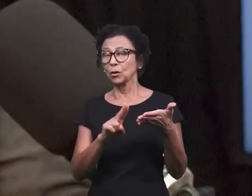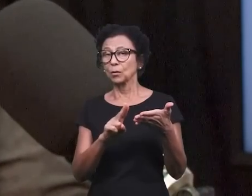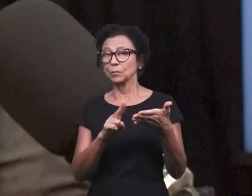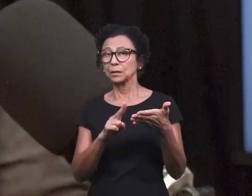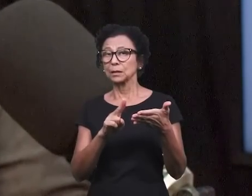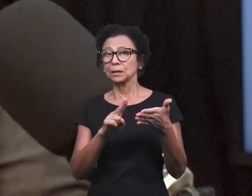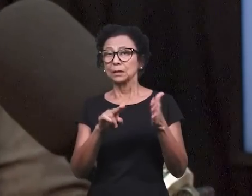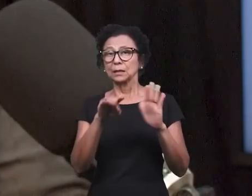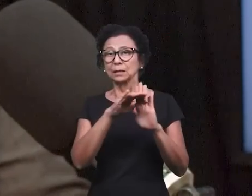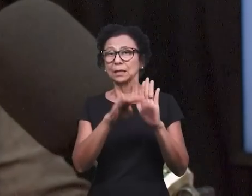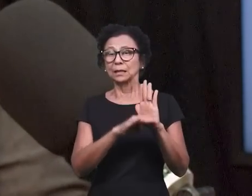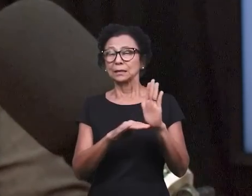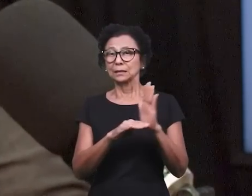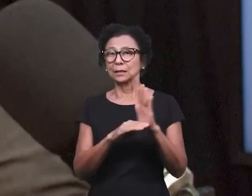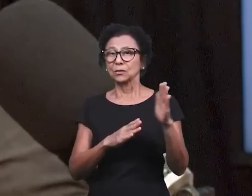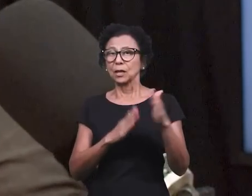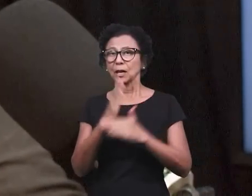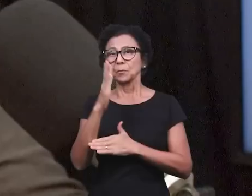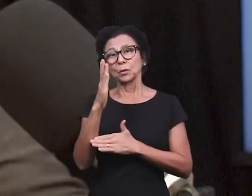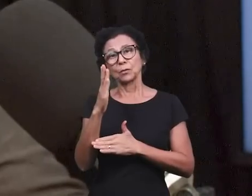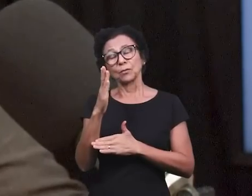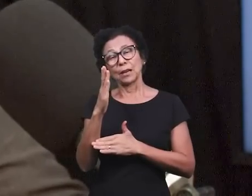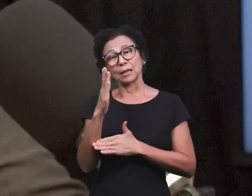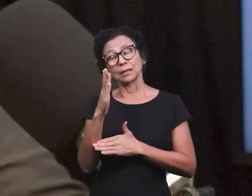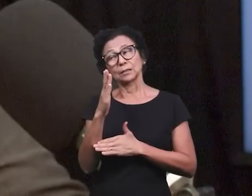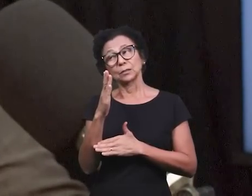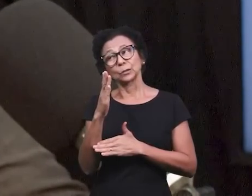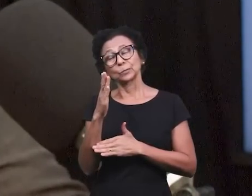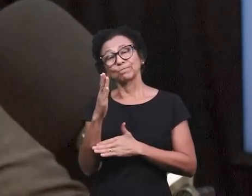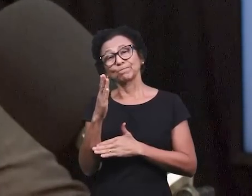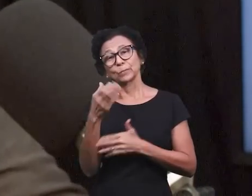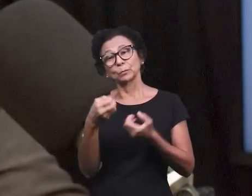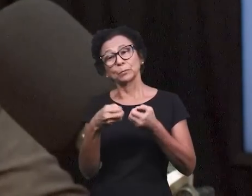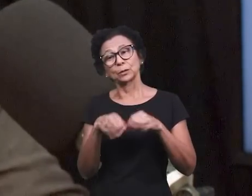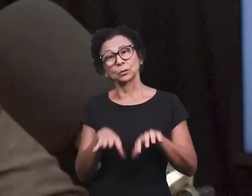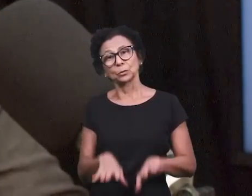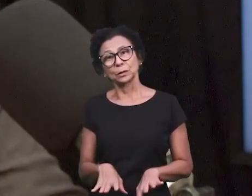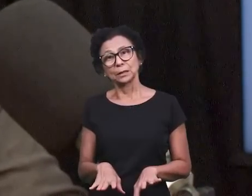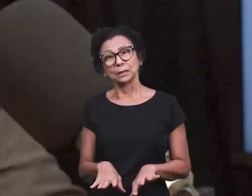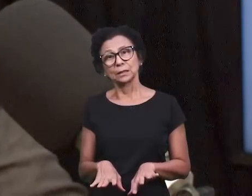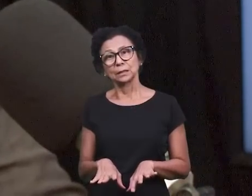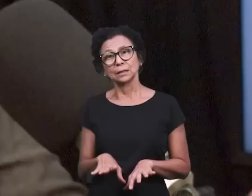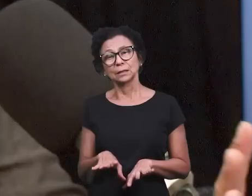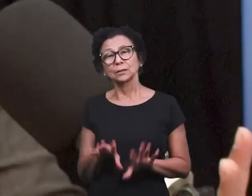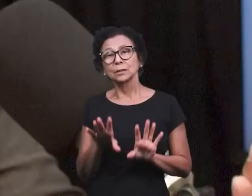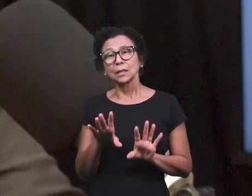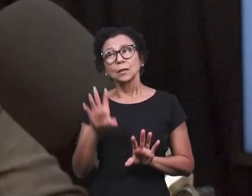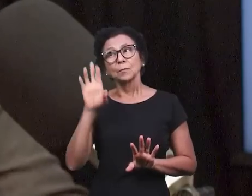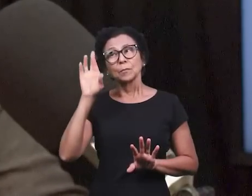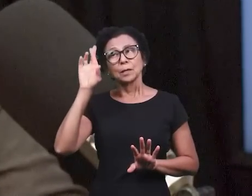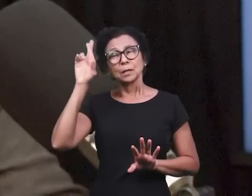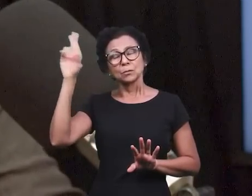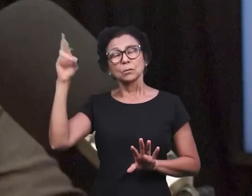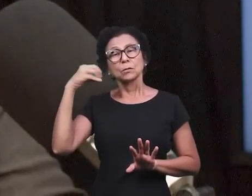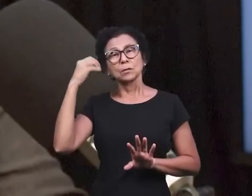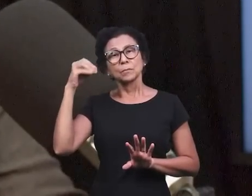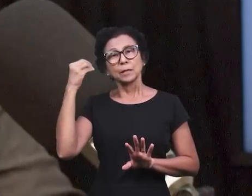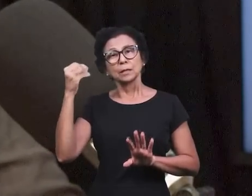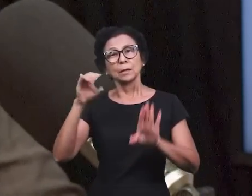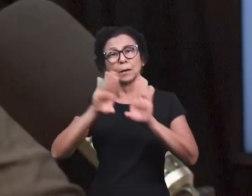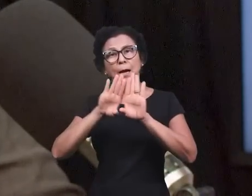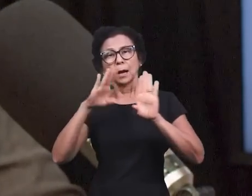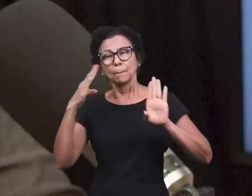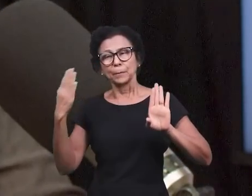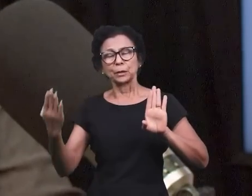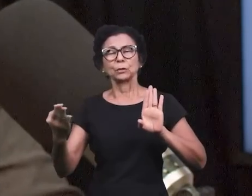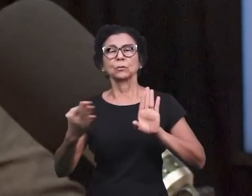te prejudicando, mas o senhor já tinha dado experiências que a porta já tinha sido destrancada, vamos assim, né, Luiz? A chave